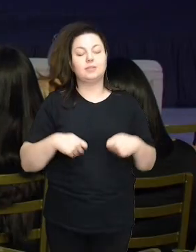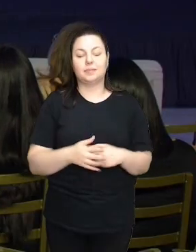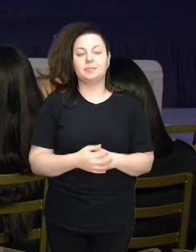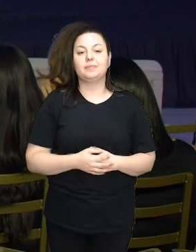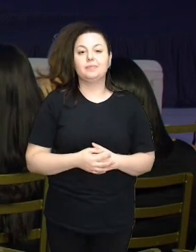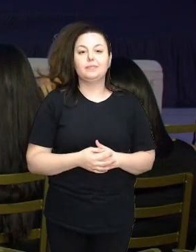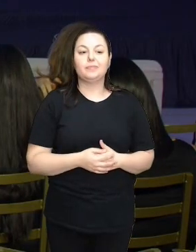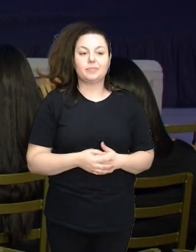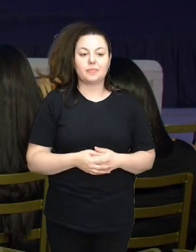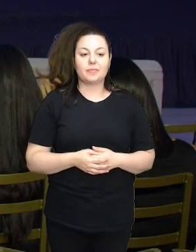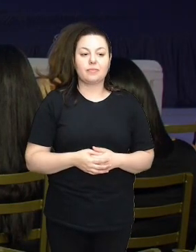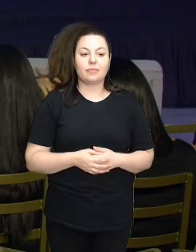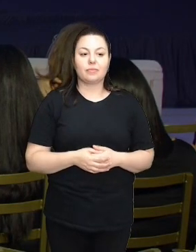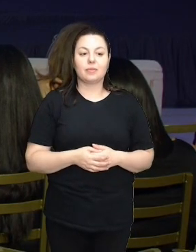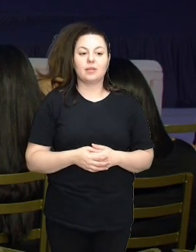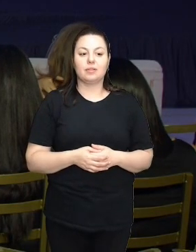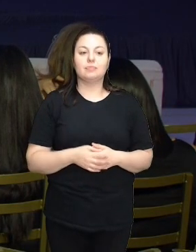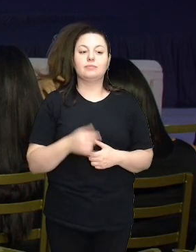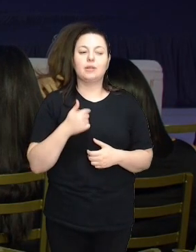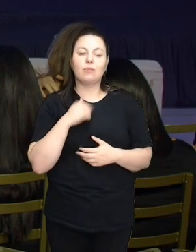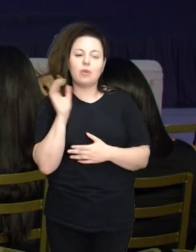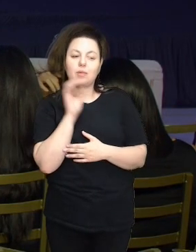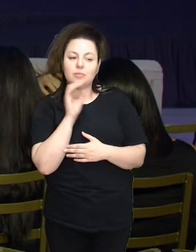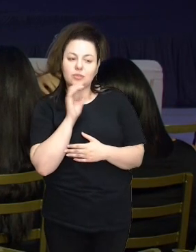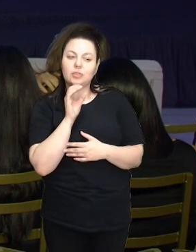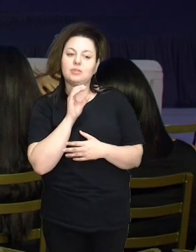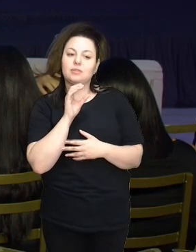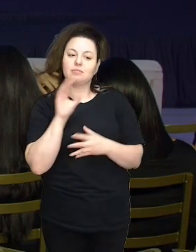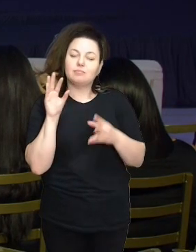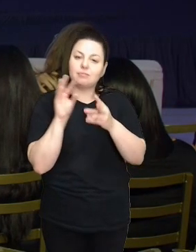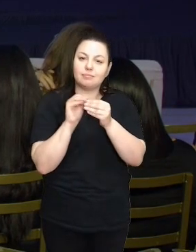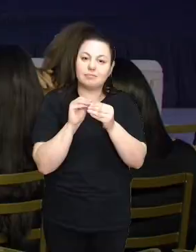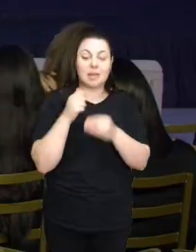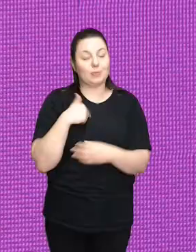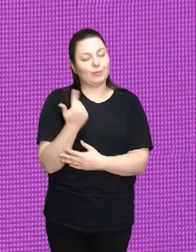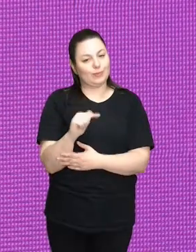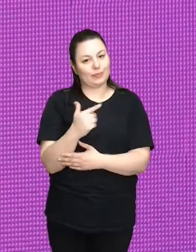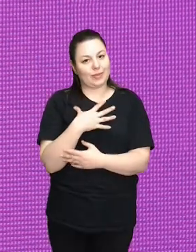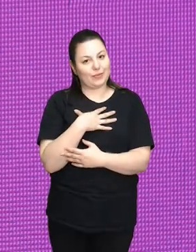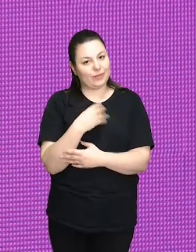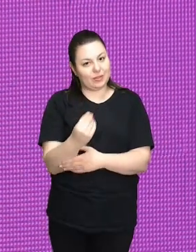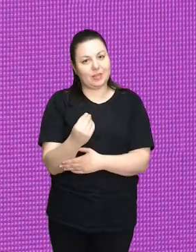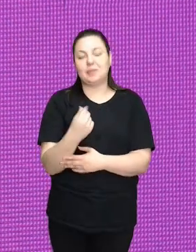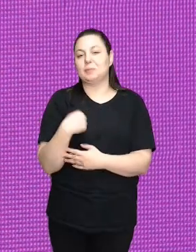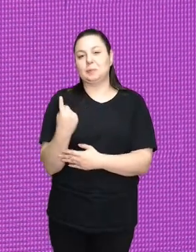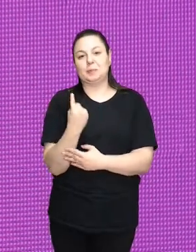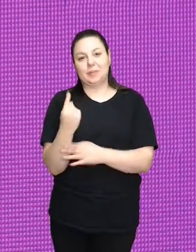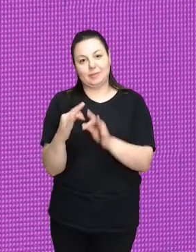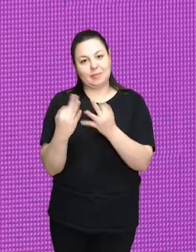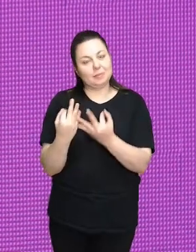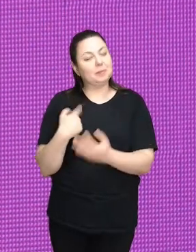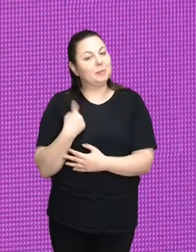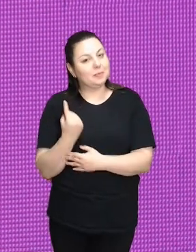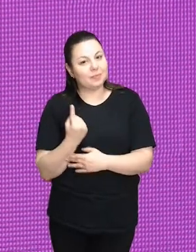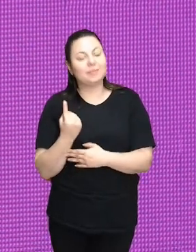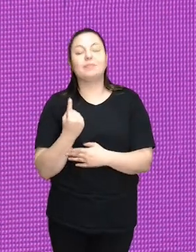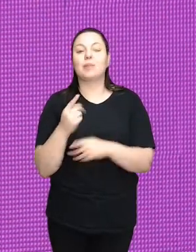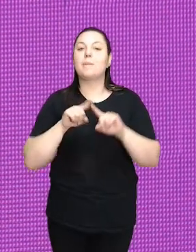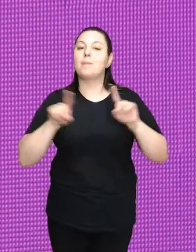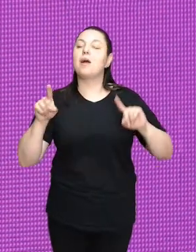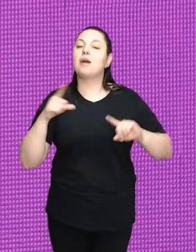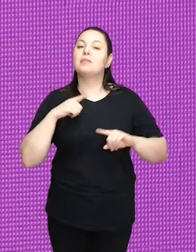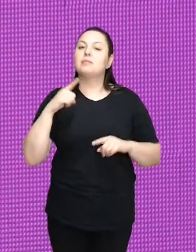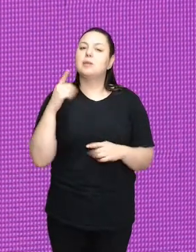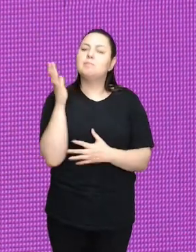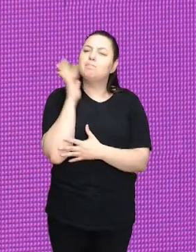rapidinho, até porque o nosso tempo já está acabando. Eu não tenho filho, minha família sou eu. Mas eu acho que tem uma coisa muito legal da gente pensar